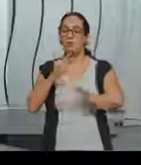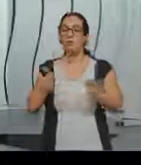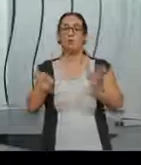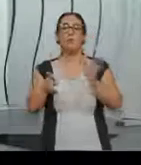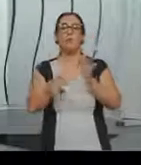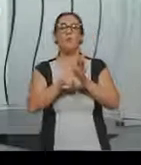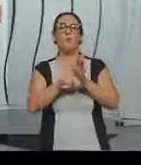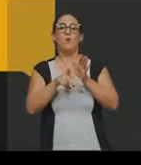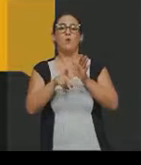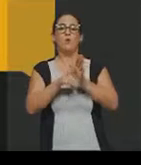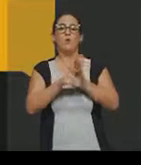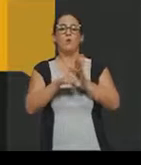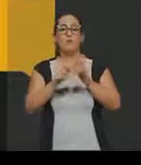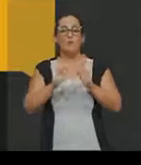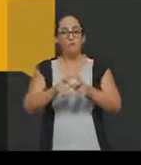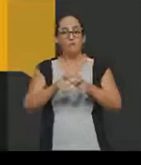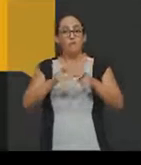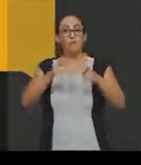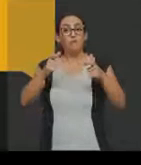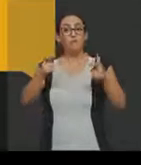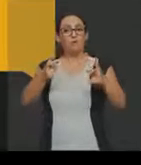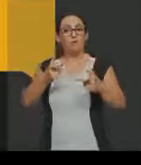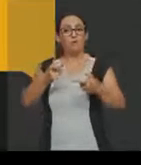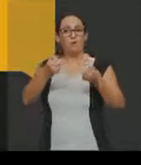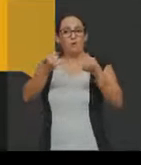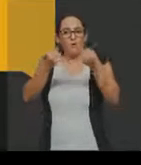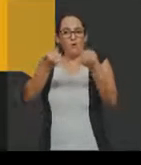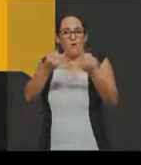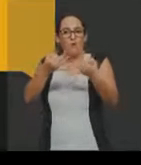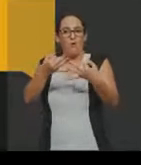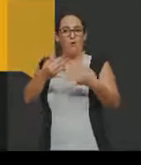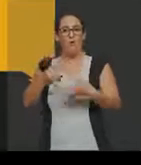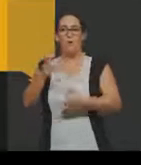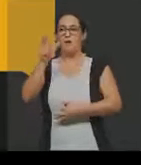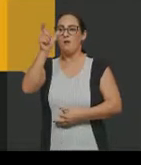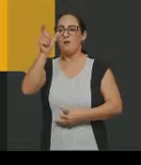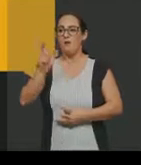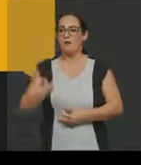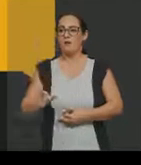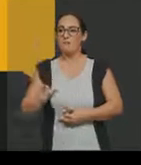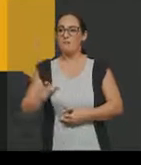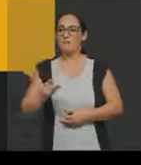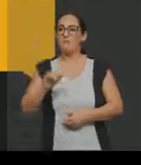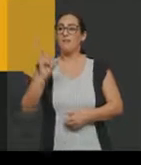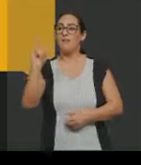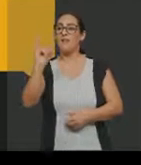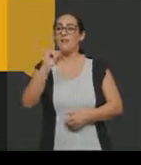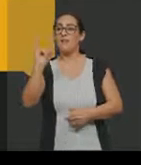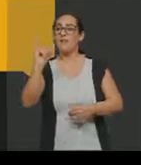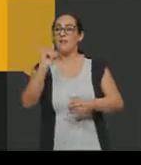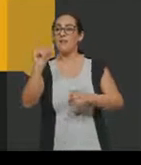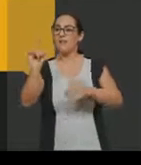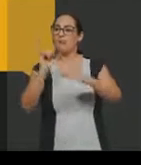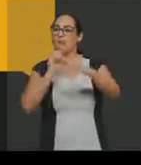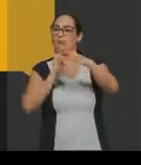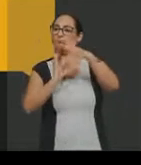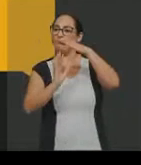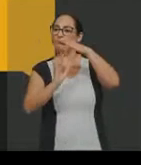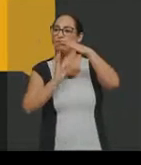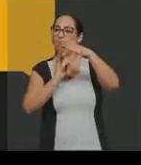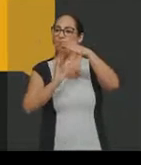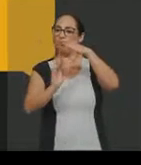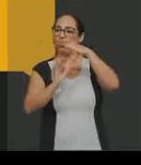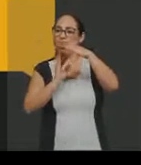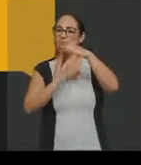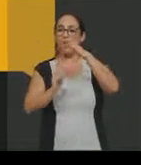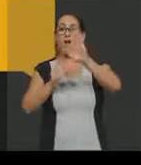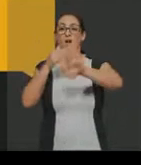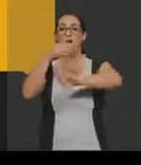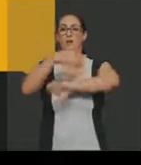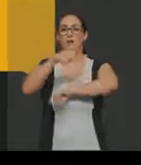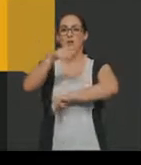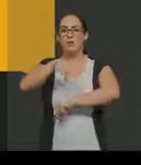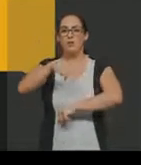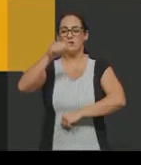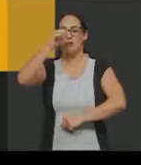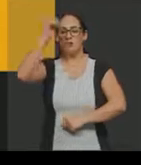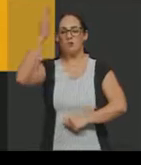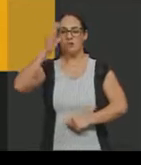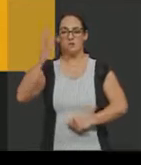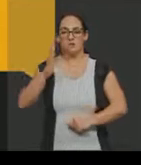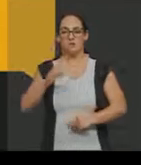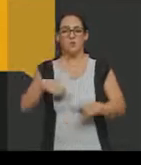do XX, foi grande o número, por exemplo, de imigrantes italianos no nosso país. Por quê?